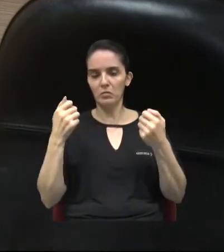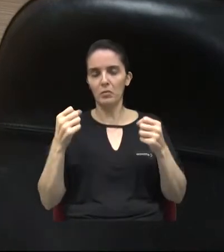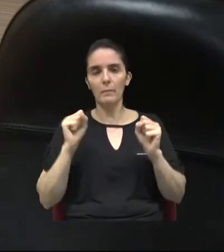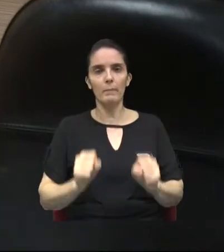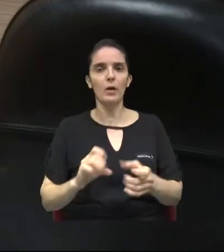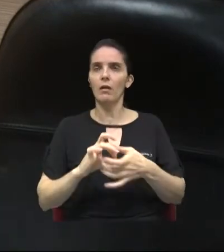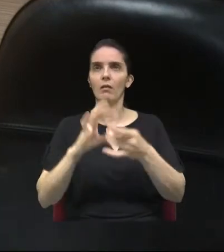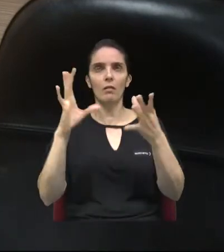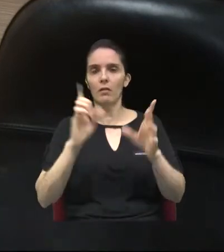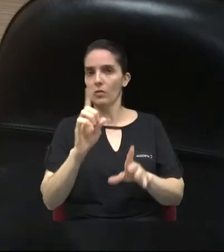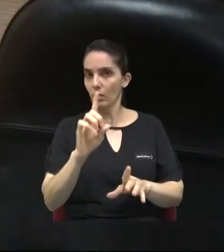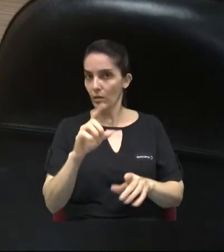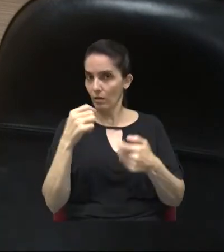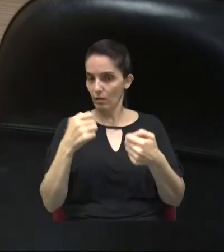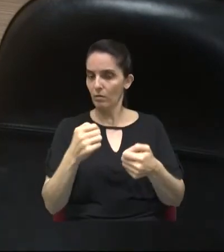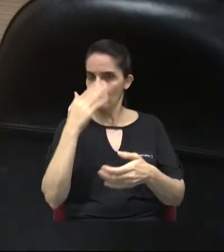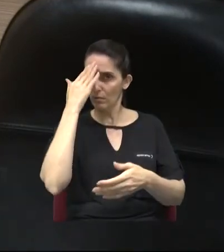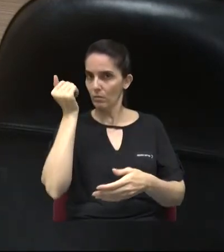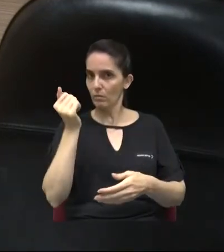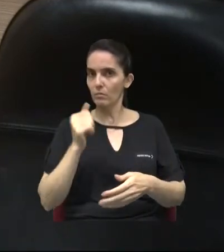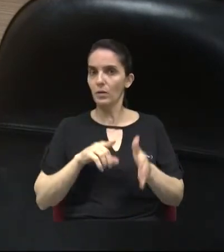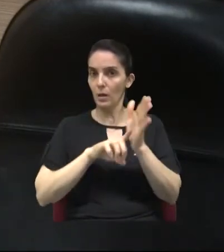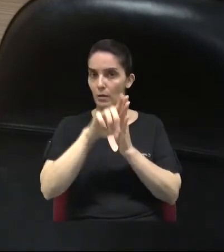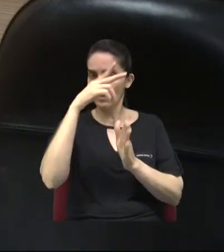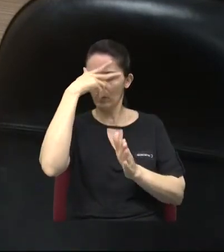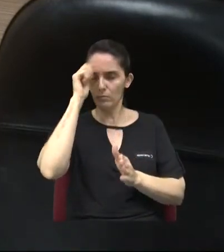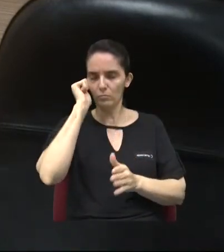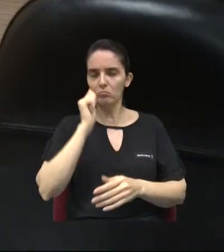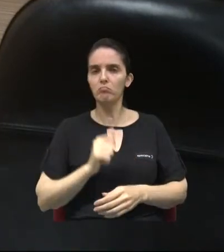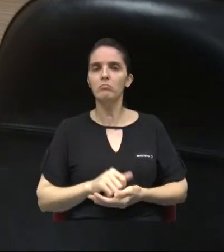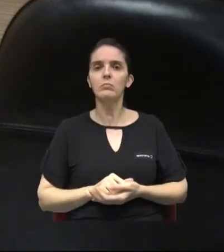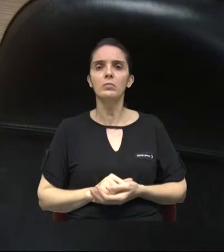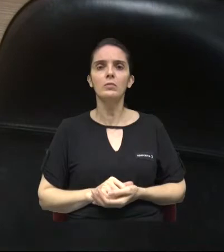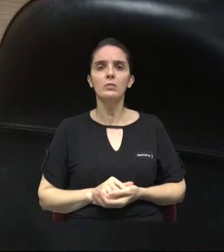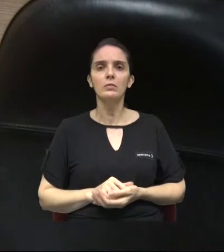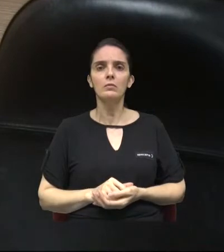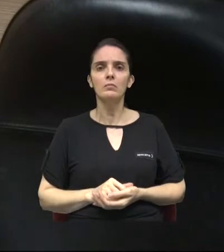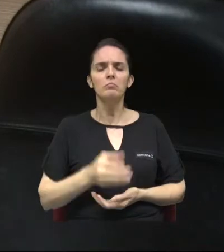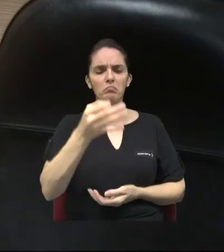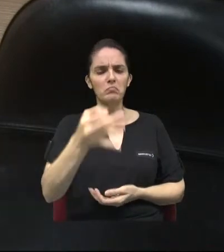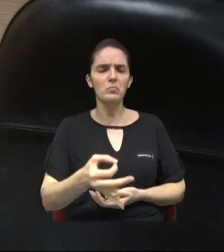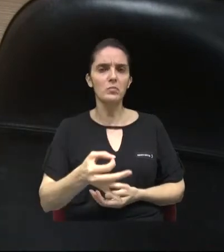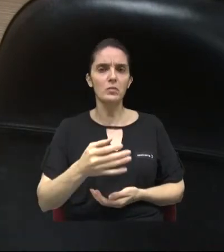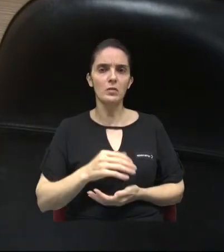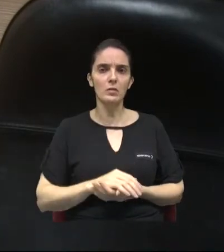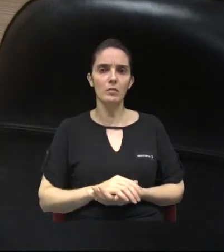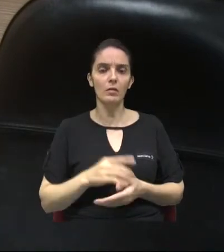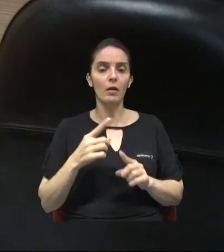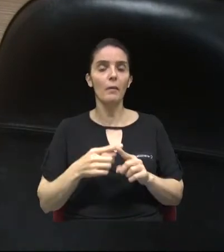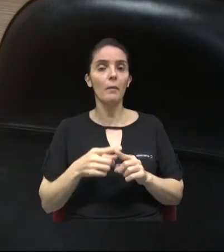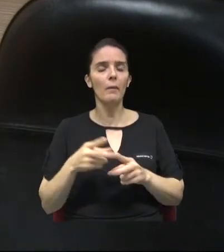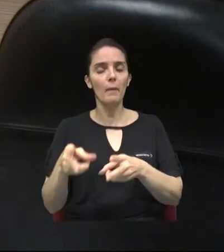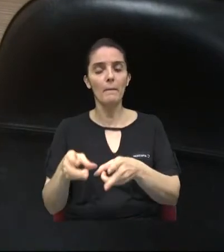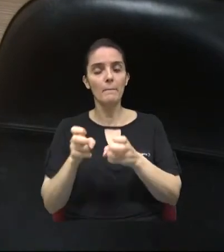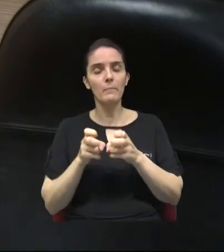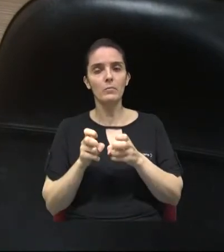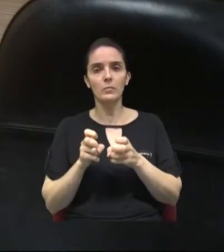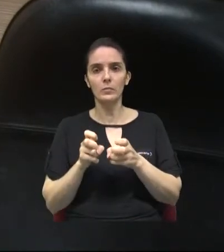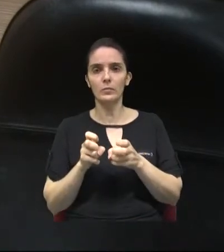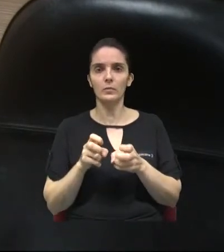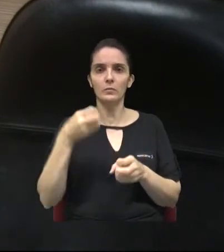isso, por essa razão, o requerimento é muito oportuno, porque daí vamos identificar as razões,